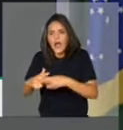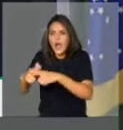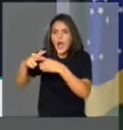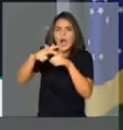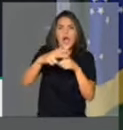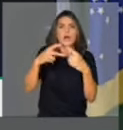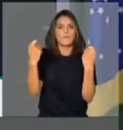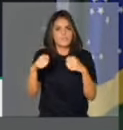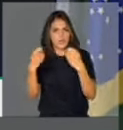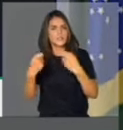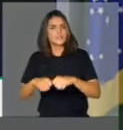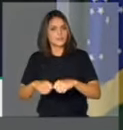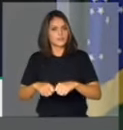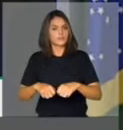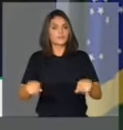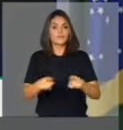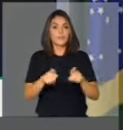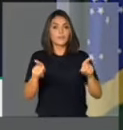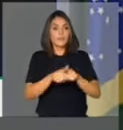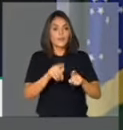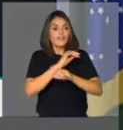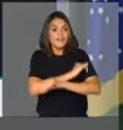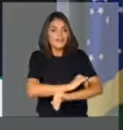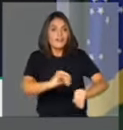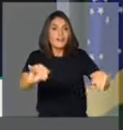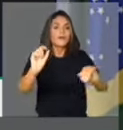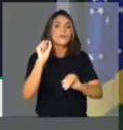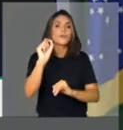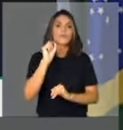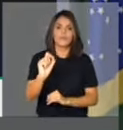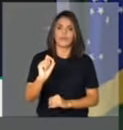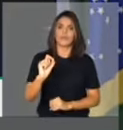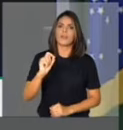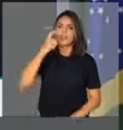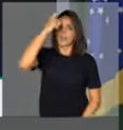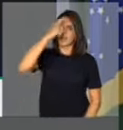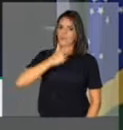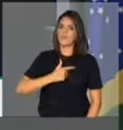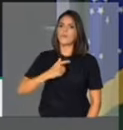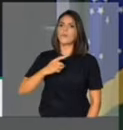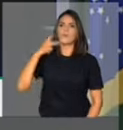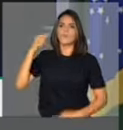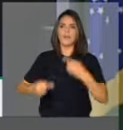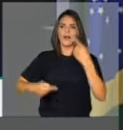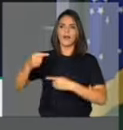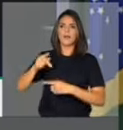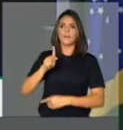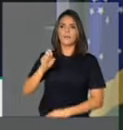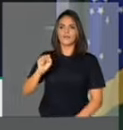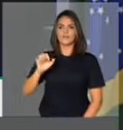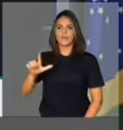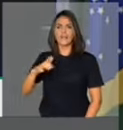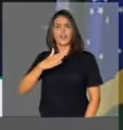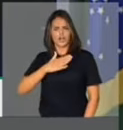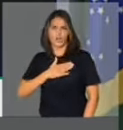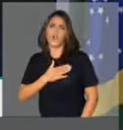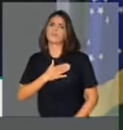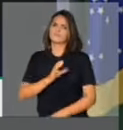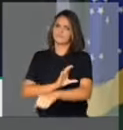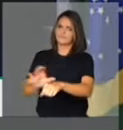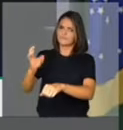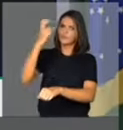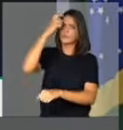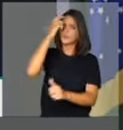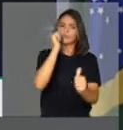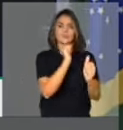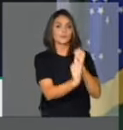imprescindível. Quero deixar aqui bem claro que parlamentar do PSL gosta de esporte, gosta de cultura, mas